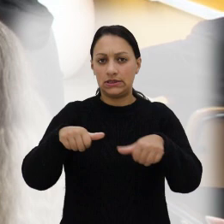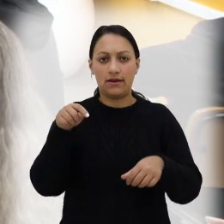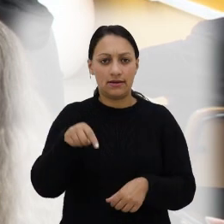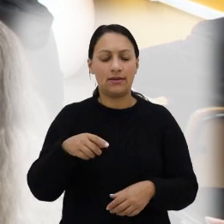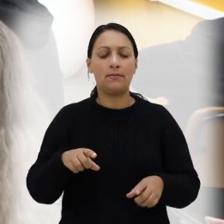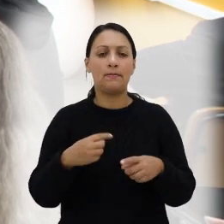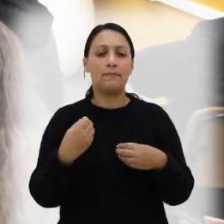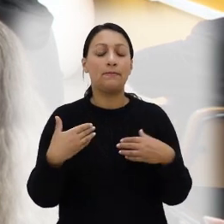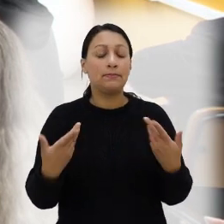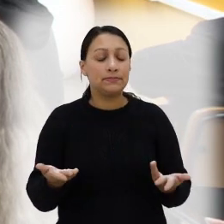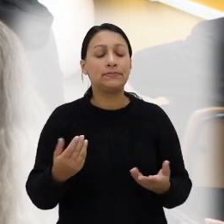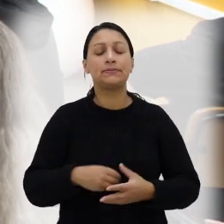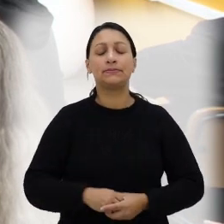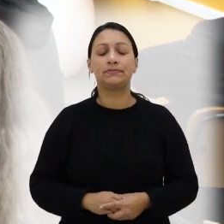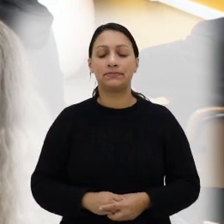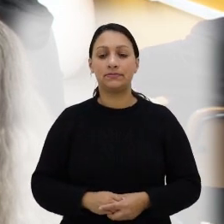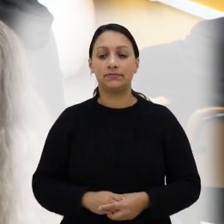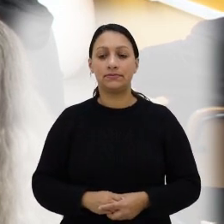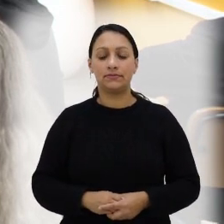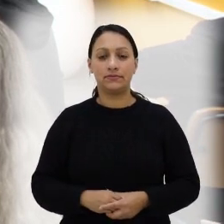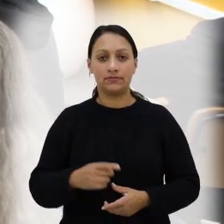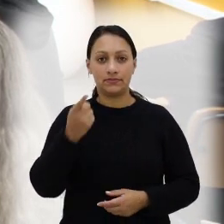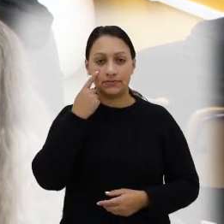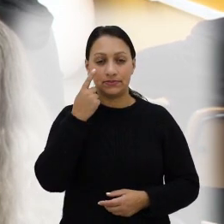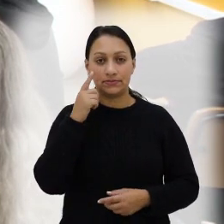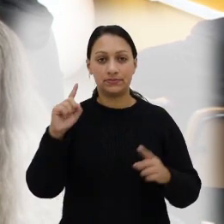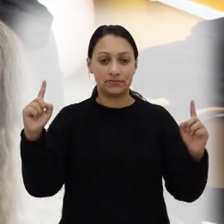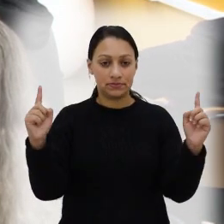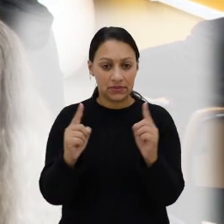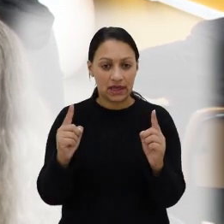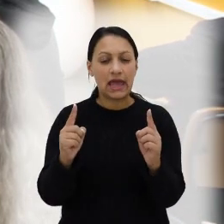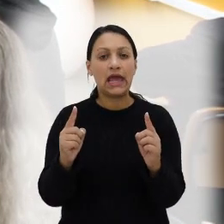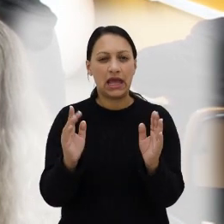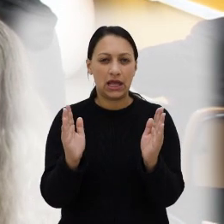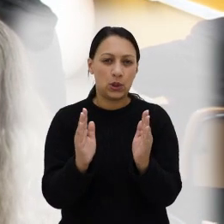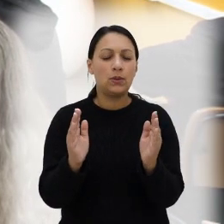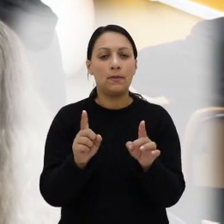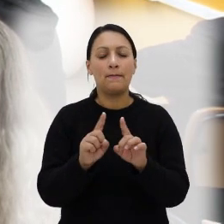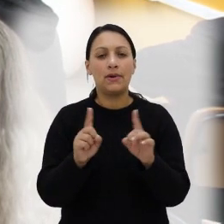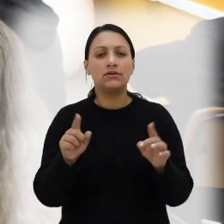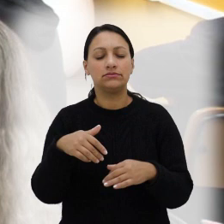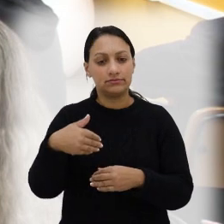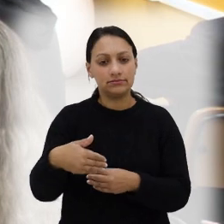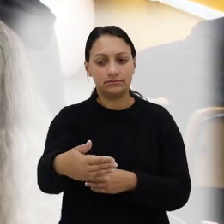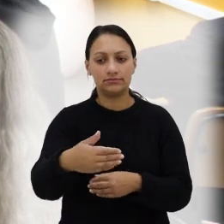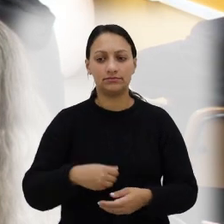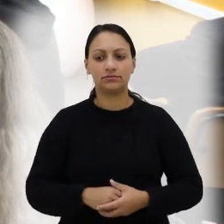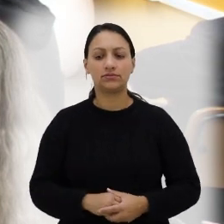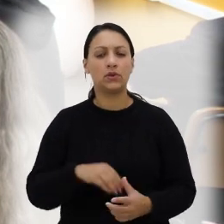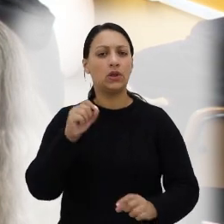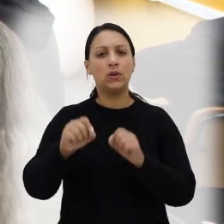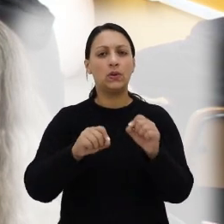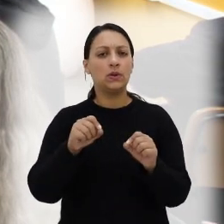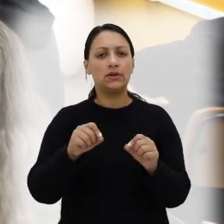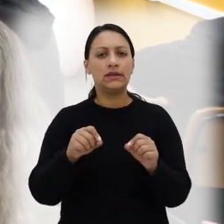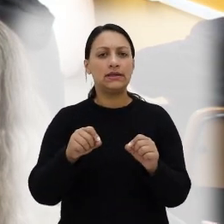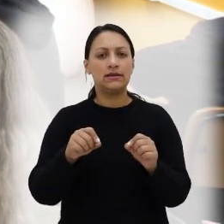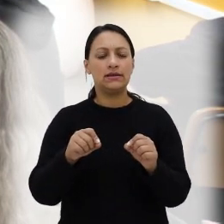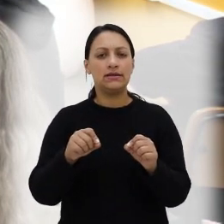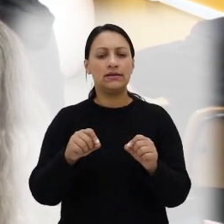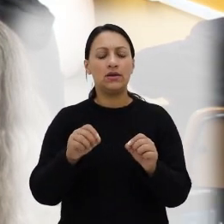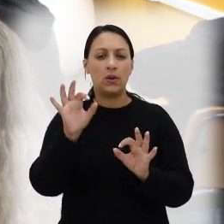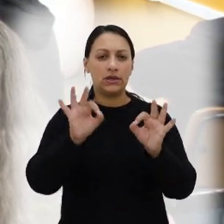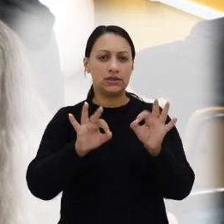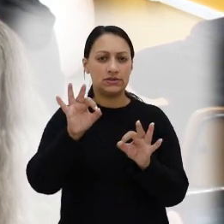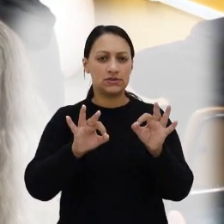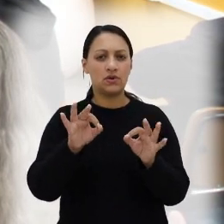Bom, gente, então aqui, acho que ficou pequeno, né? Mas vamos lá, a gente... então, o que a gente separou aqui